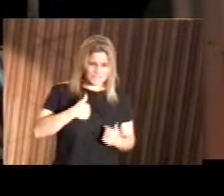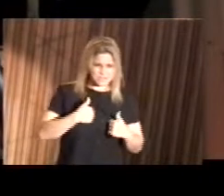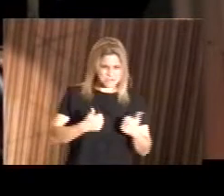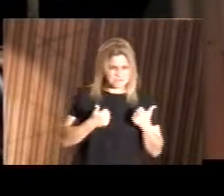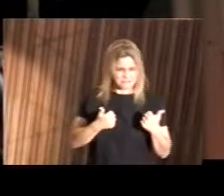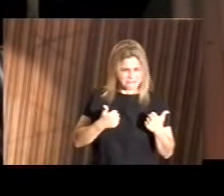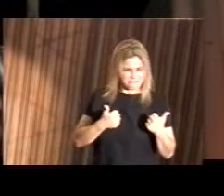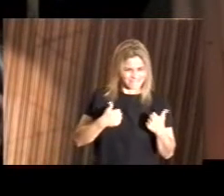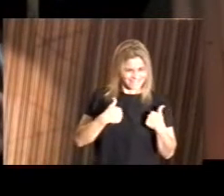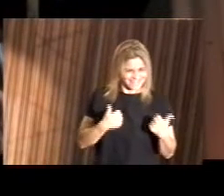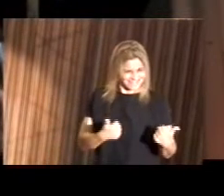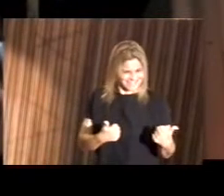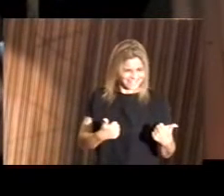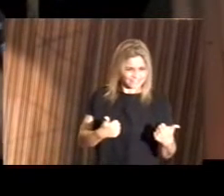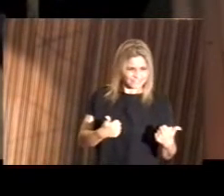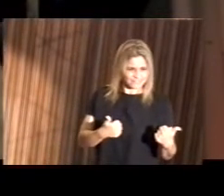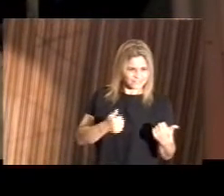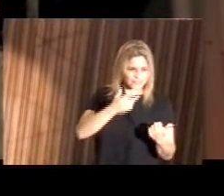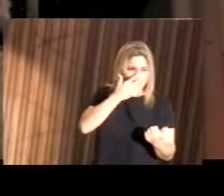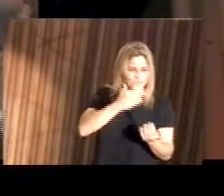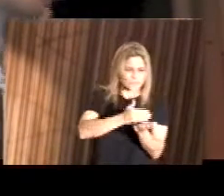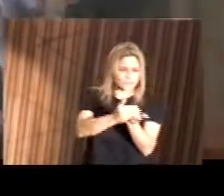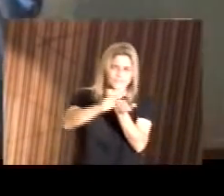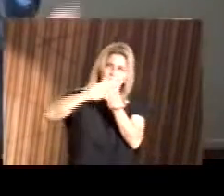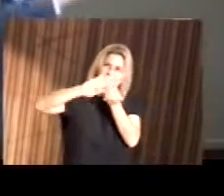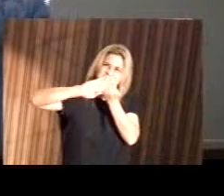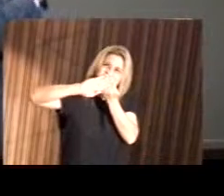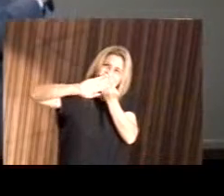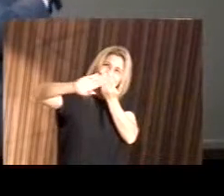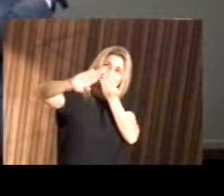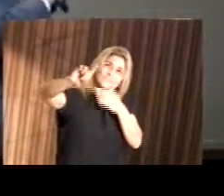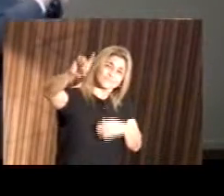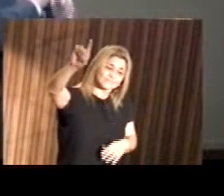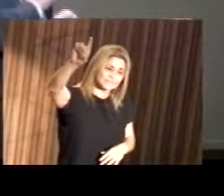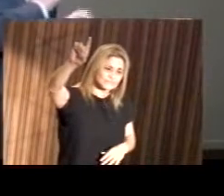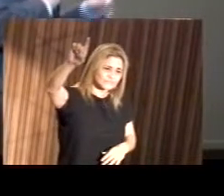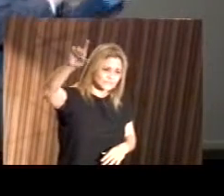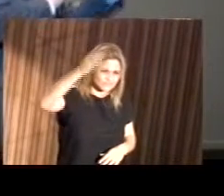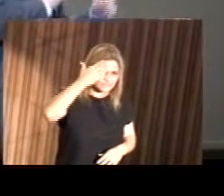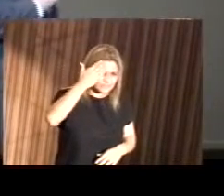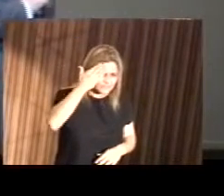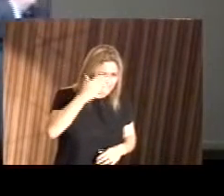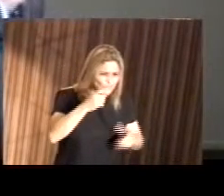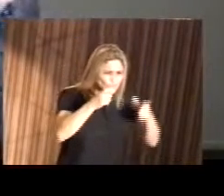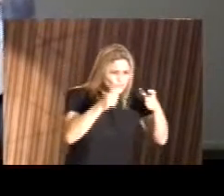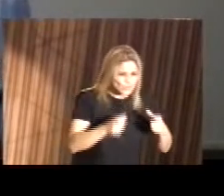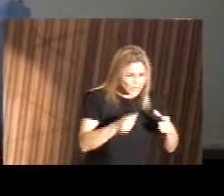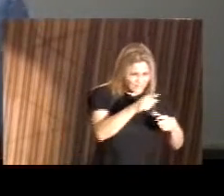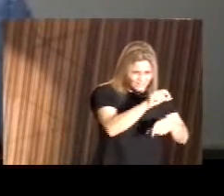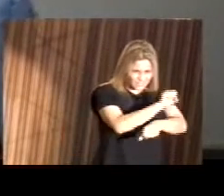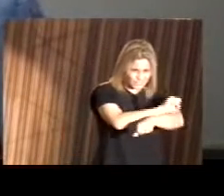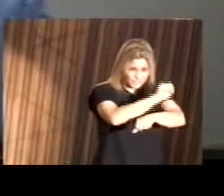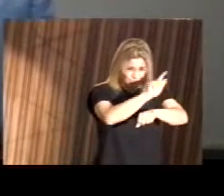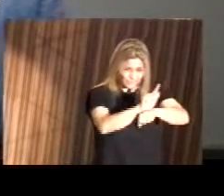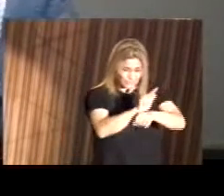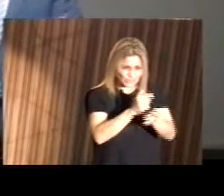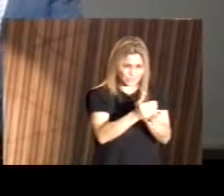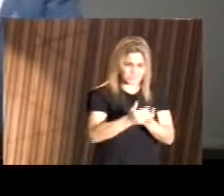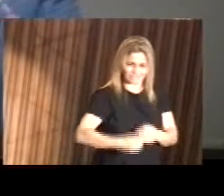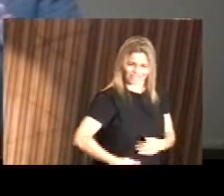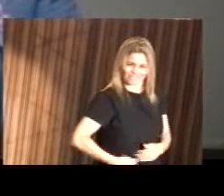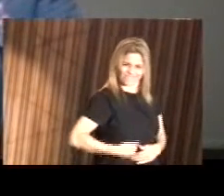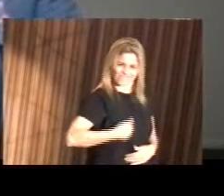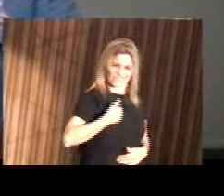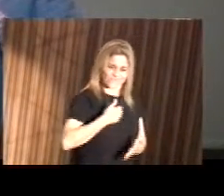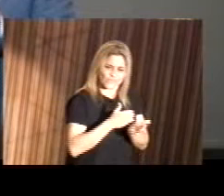de Deus. E mais, a Bíblia diz que eles não ficaram só orgulhosos, eles se